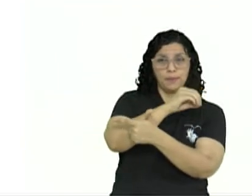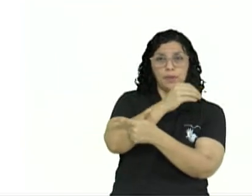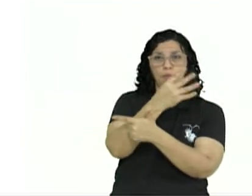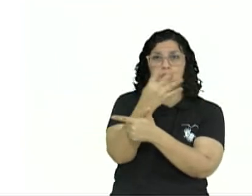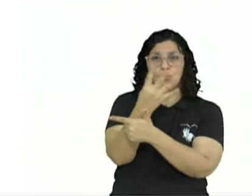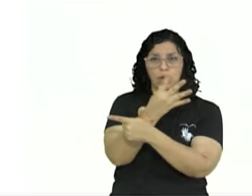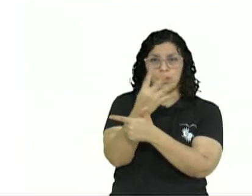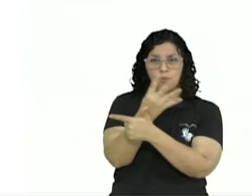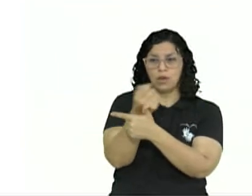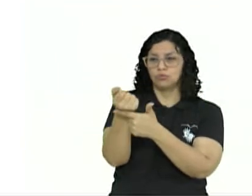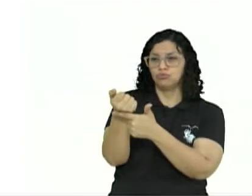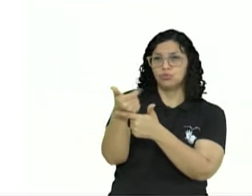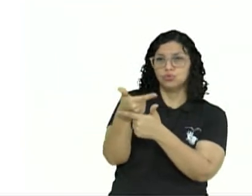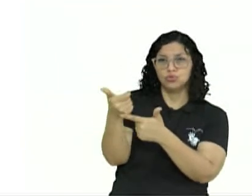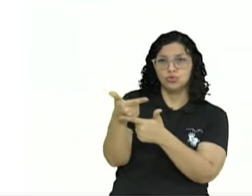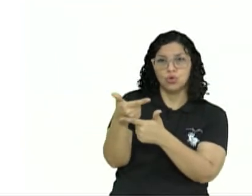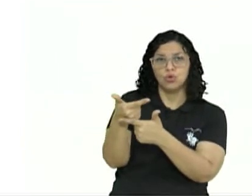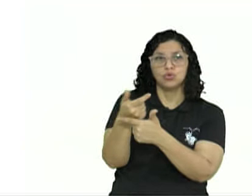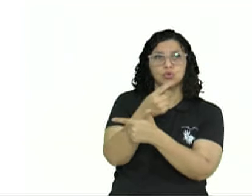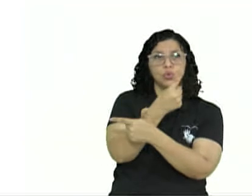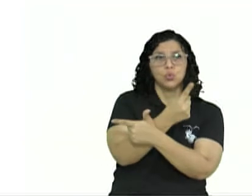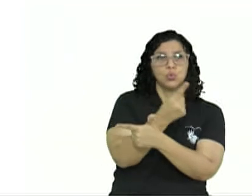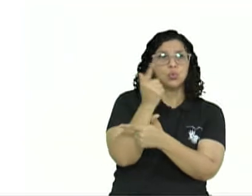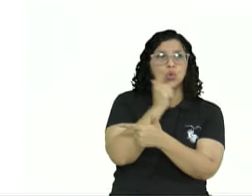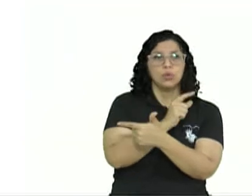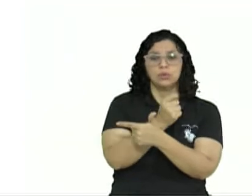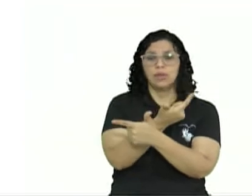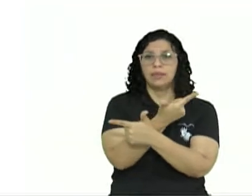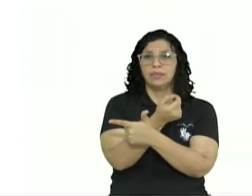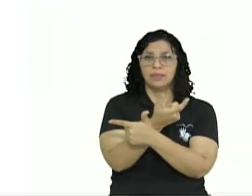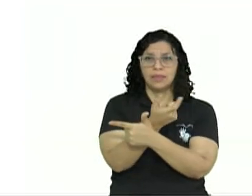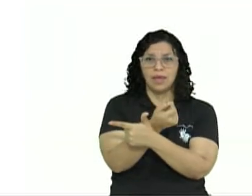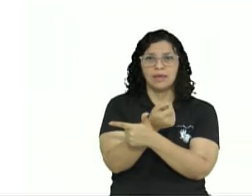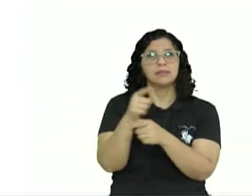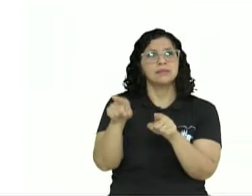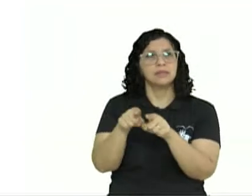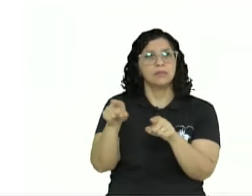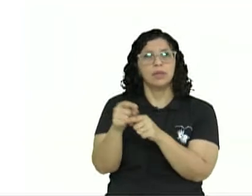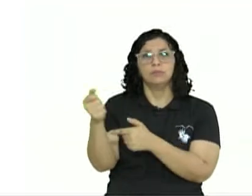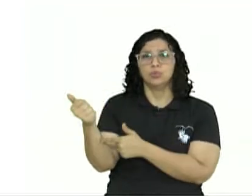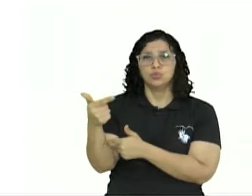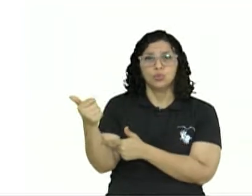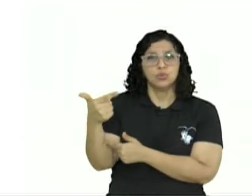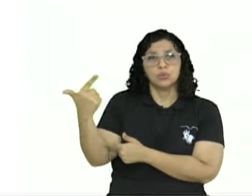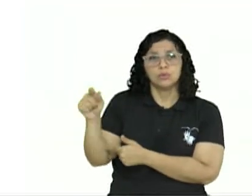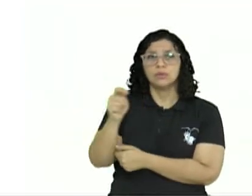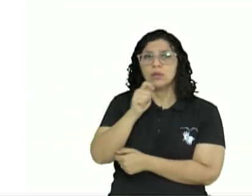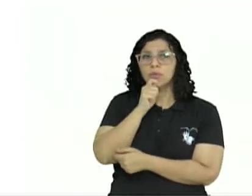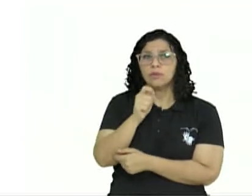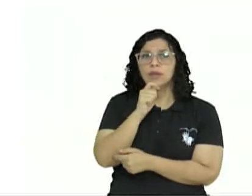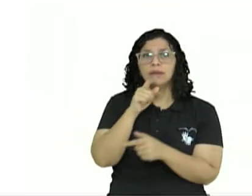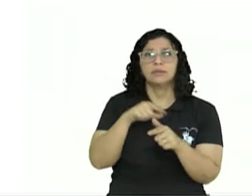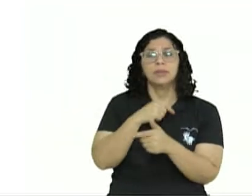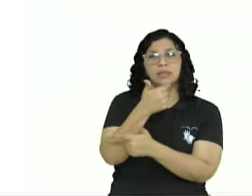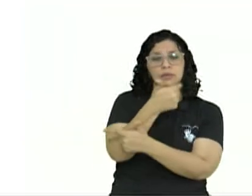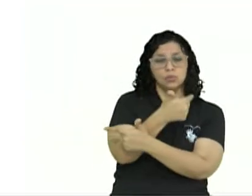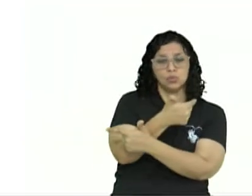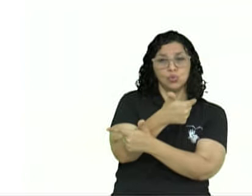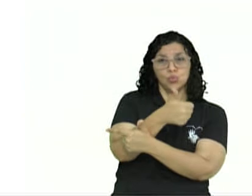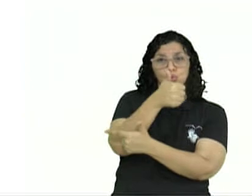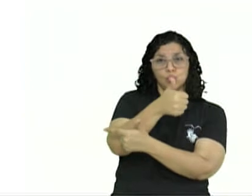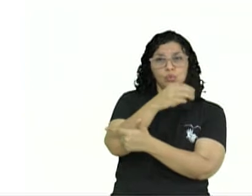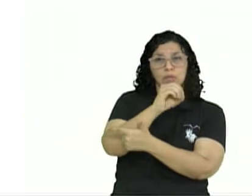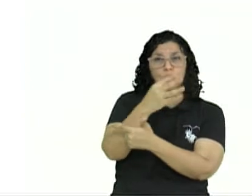aulas. Não consigo dividir 1, vou pensar no 10, mas o 10 dividido por 12 também não dá, então vou pensar no